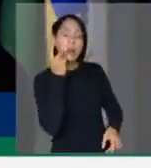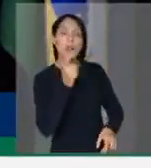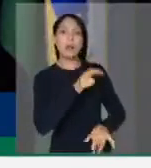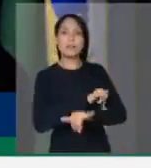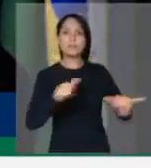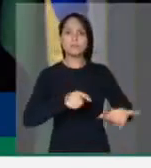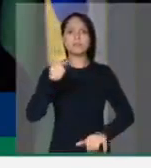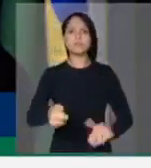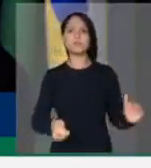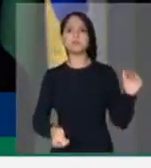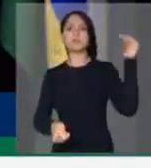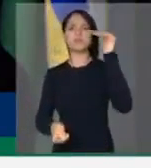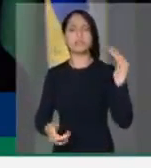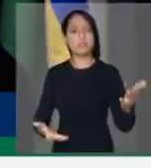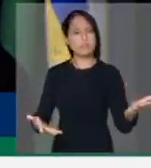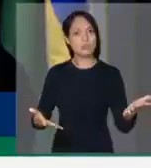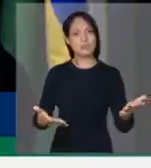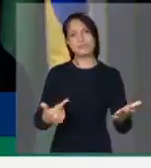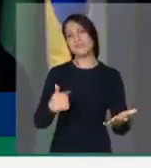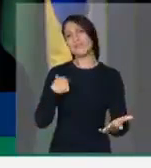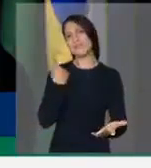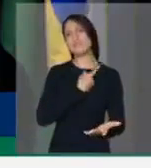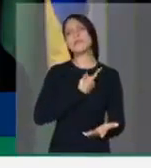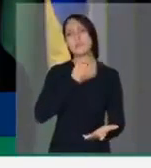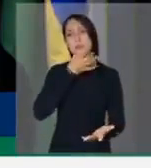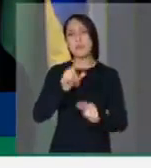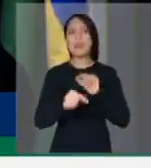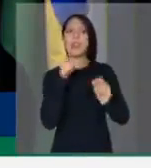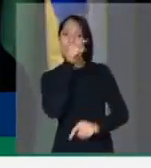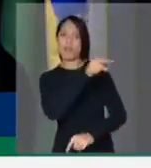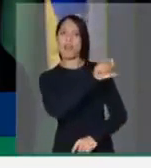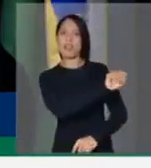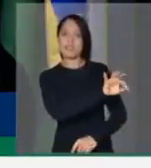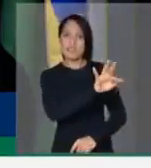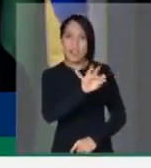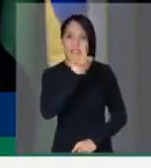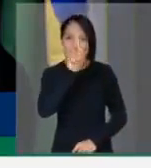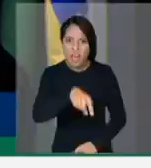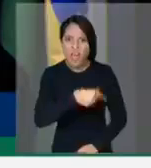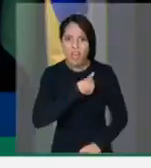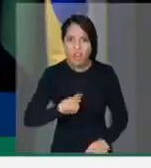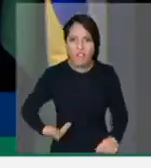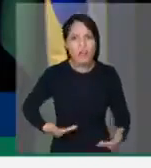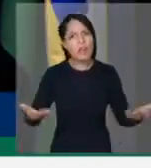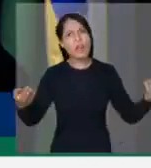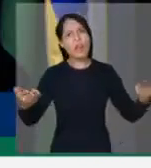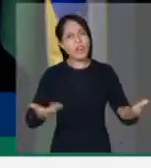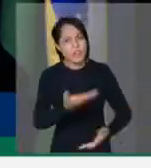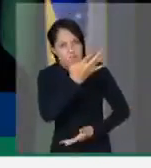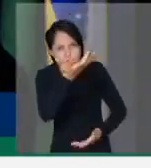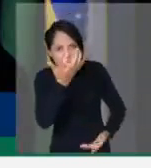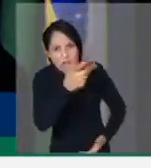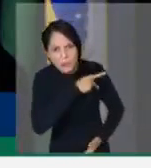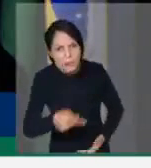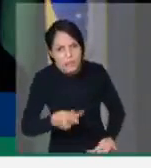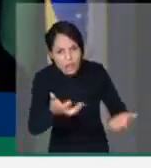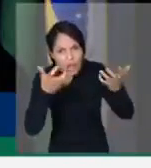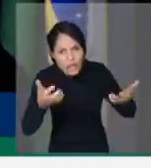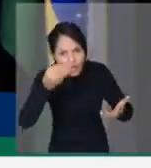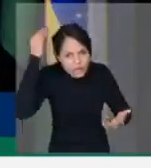arbitrária. Bom, acho que fica claro aqui que o papel do STF não é governar. Fachin, se o senhor quer ser presidente da